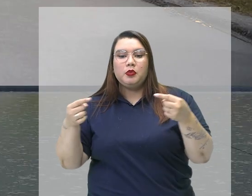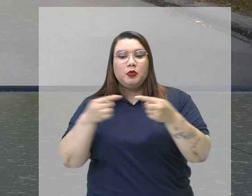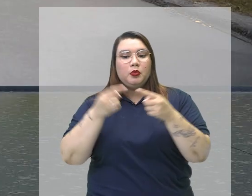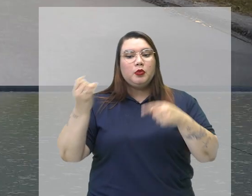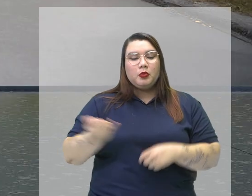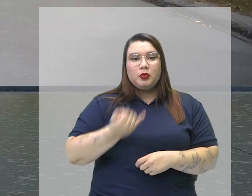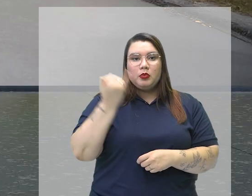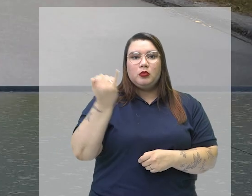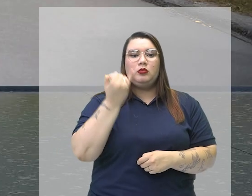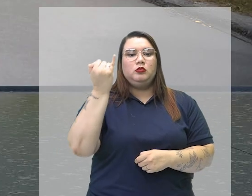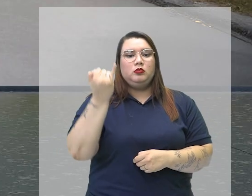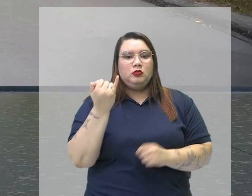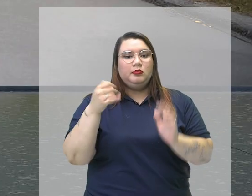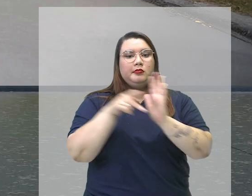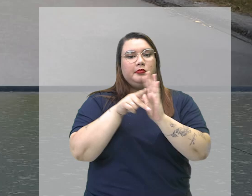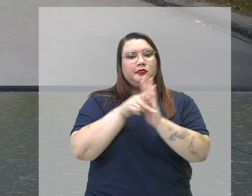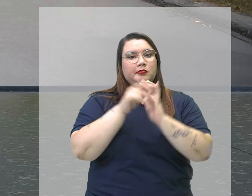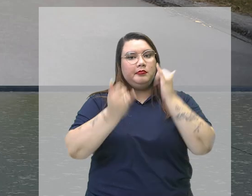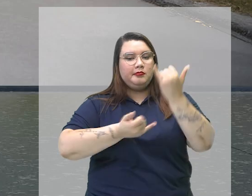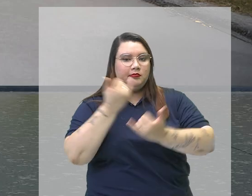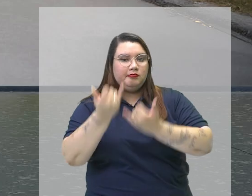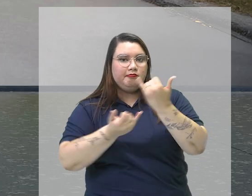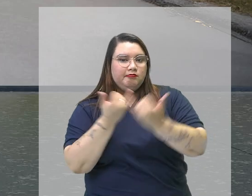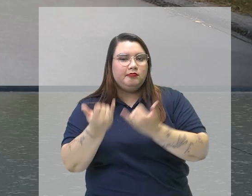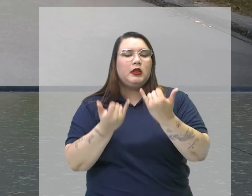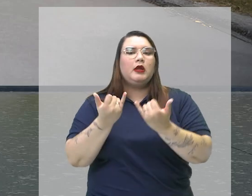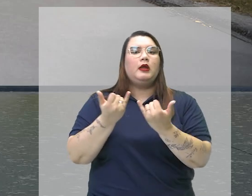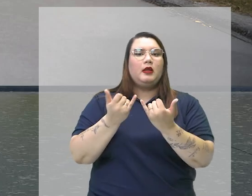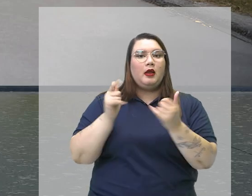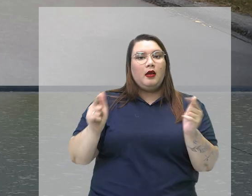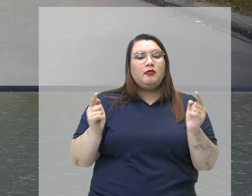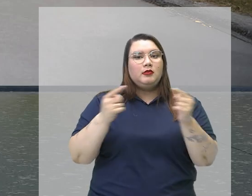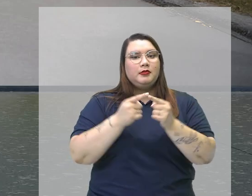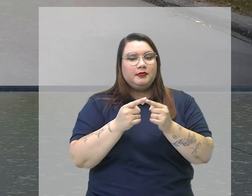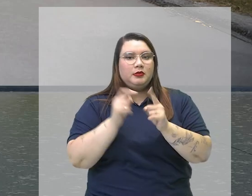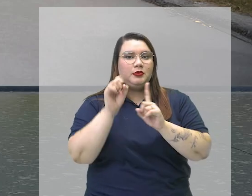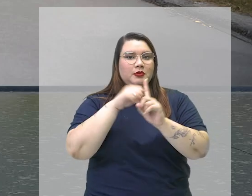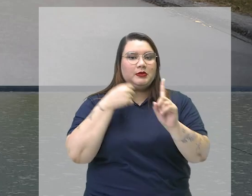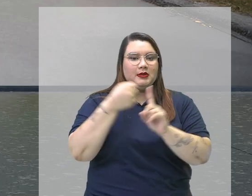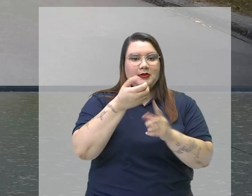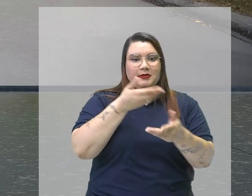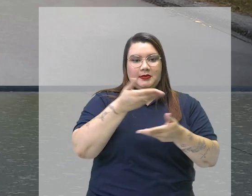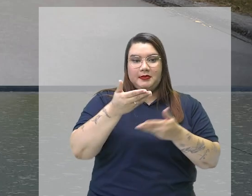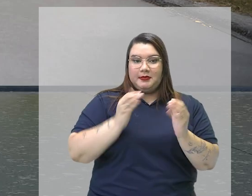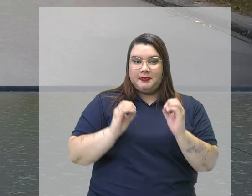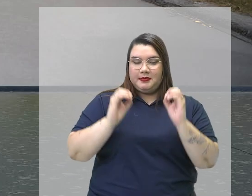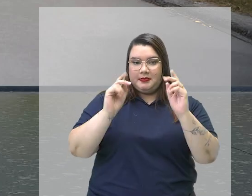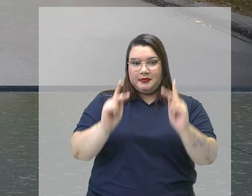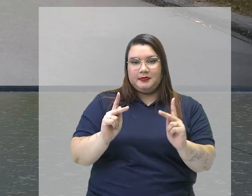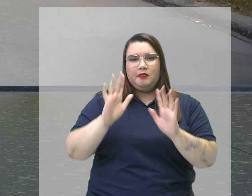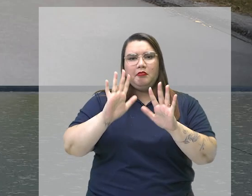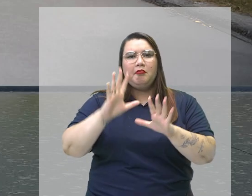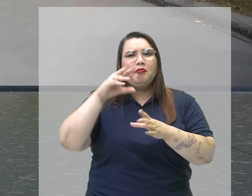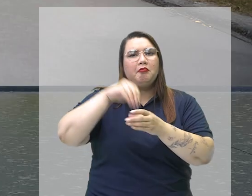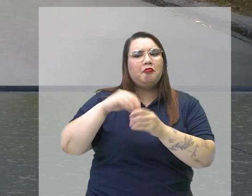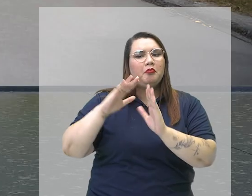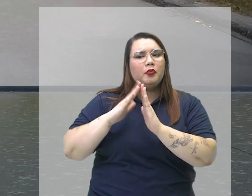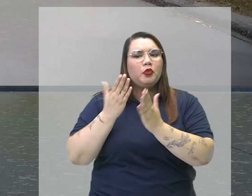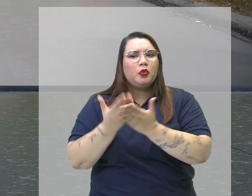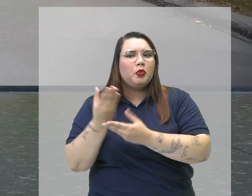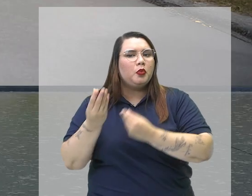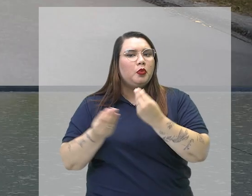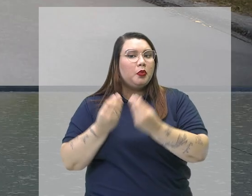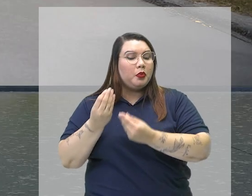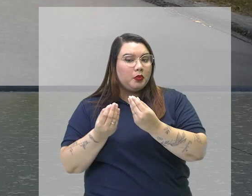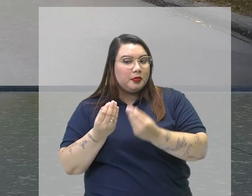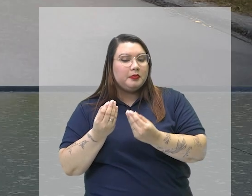gente vem falando sobre a importância, né, da brincadeira, do jogo para a nossa socialização. E na escola, como é